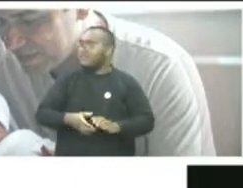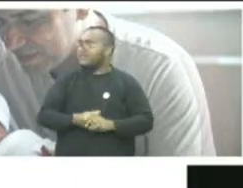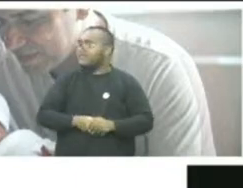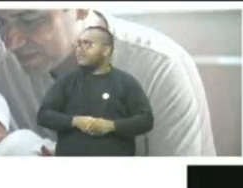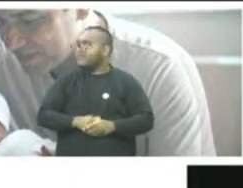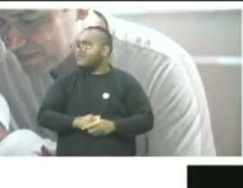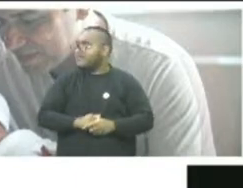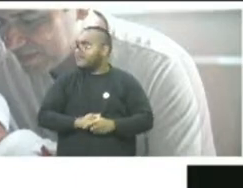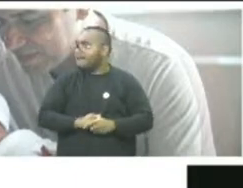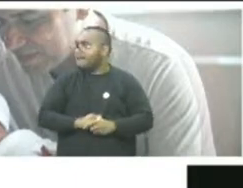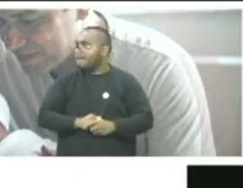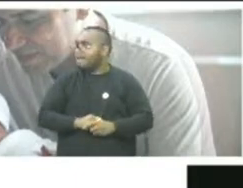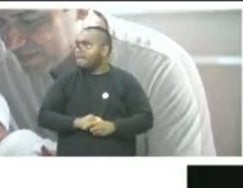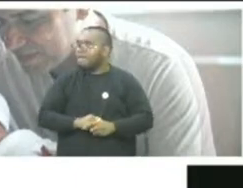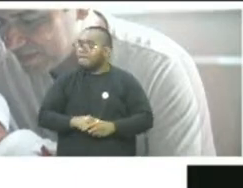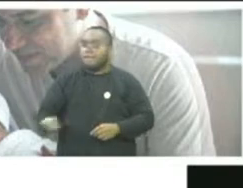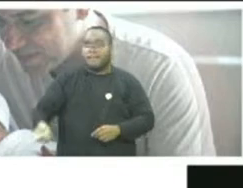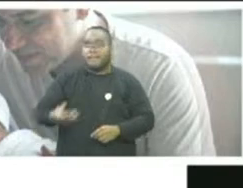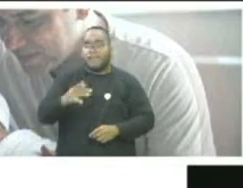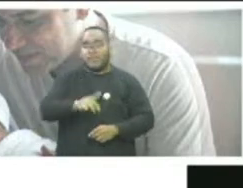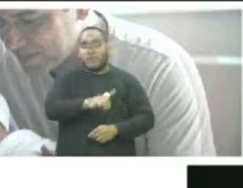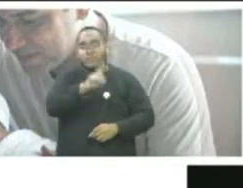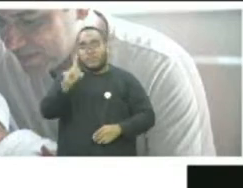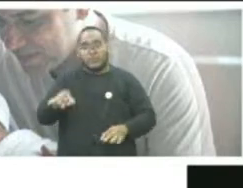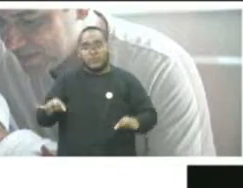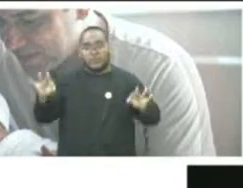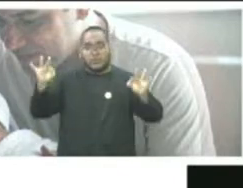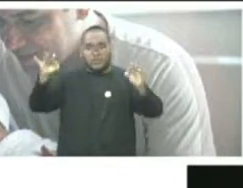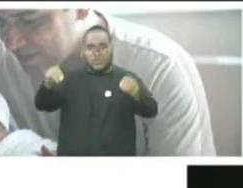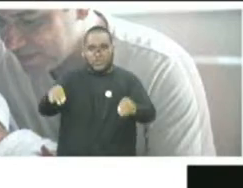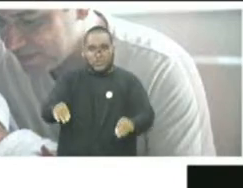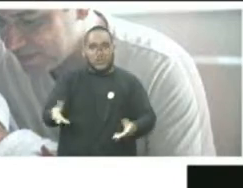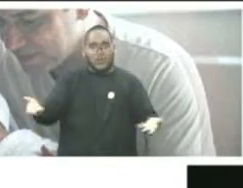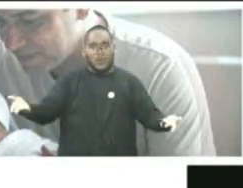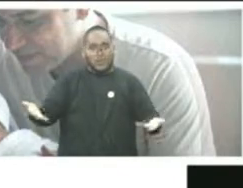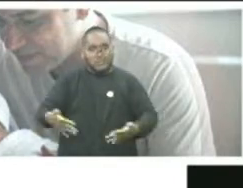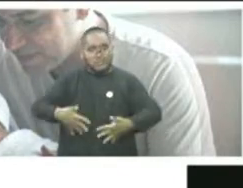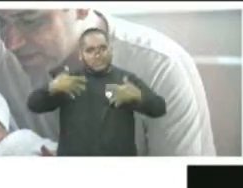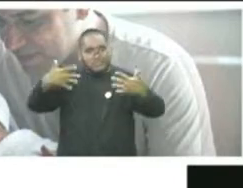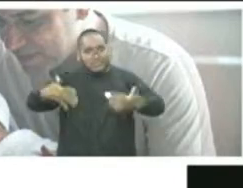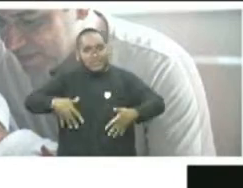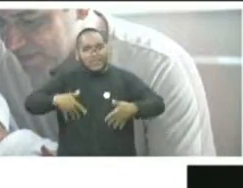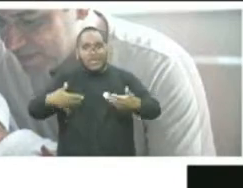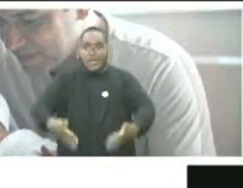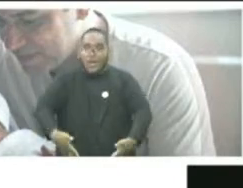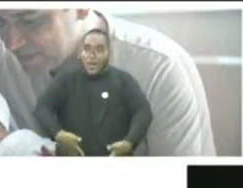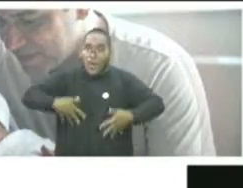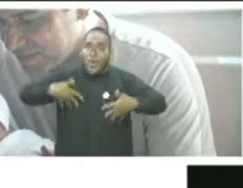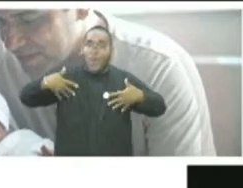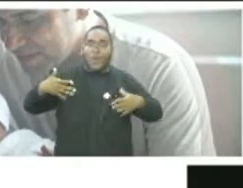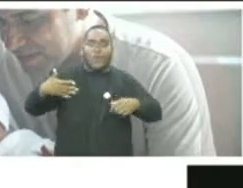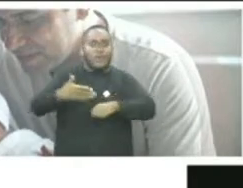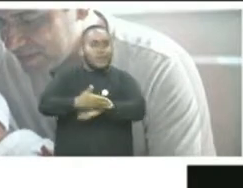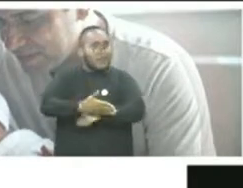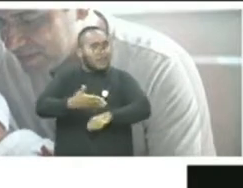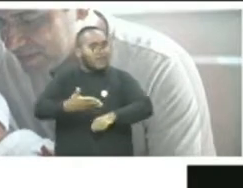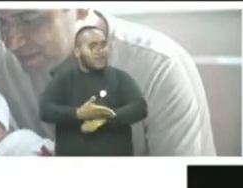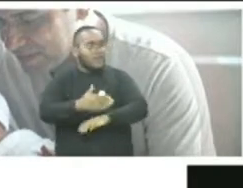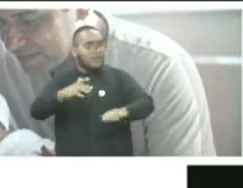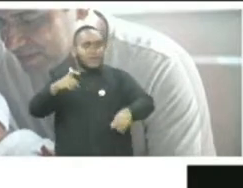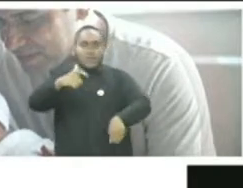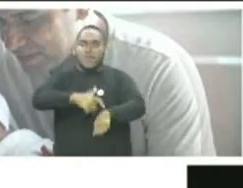Bom dia a todos. É uma grande alegria, uma grande honra estar aqui participando desse momento, falando de método